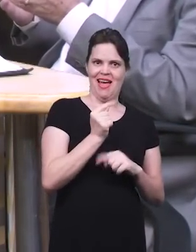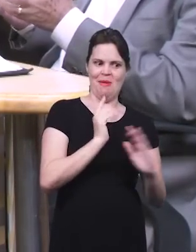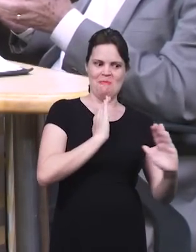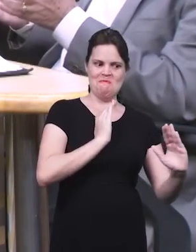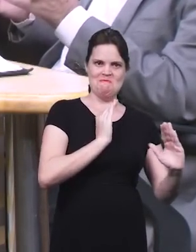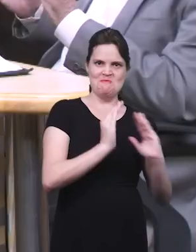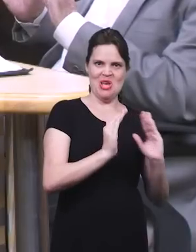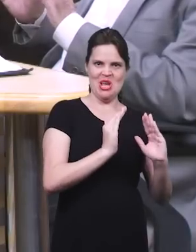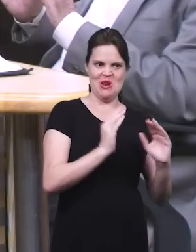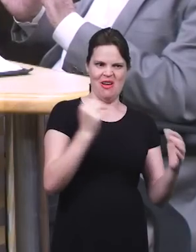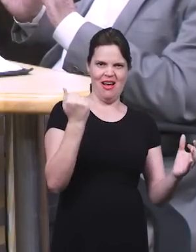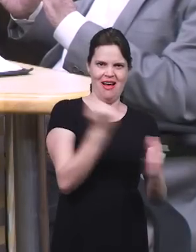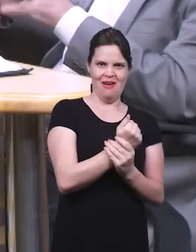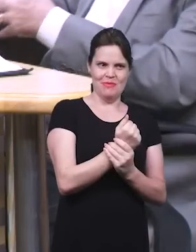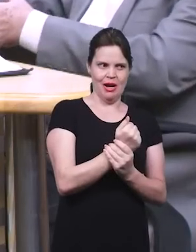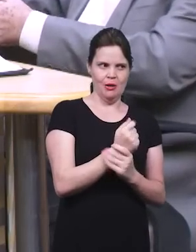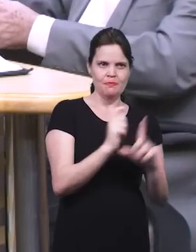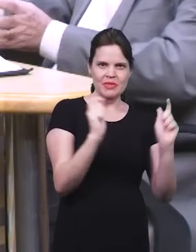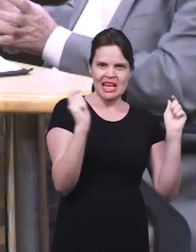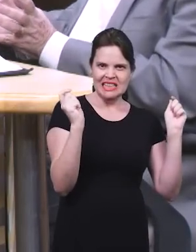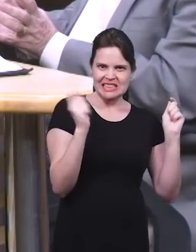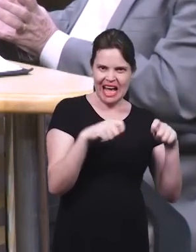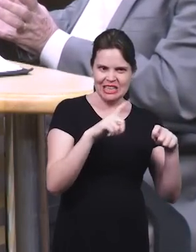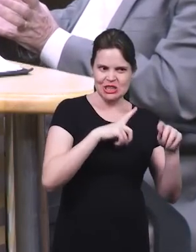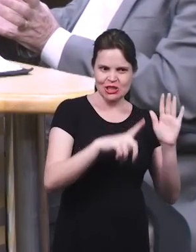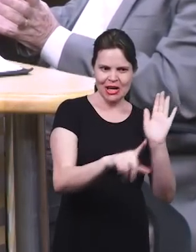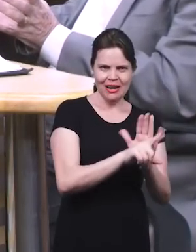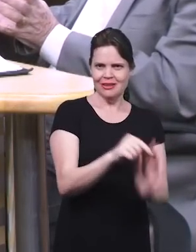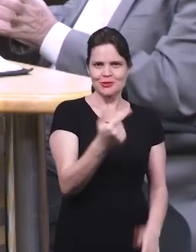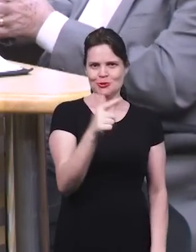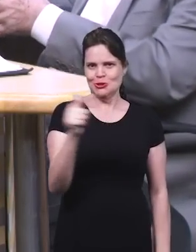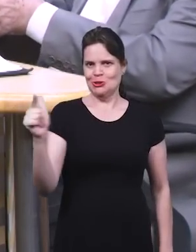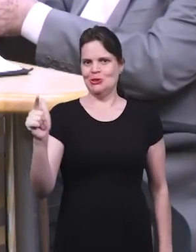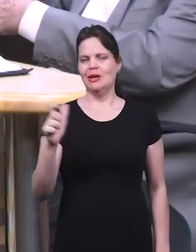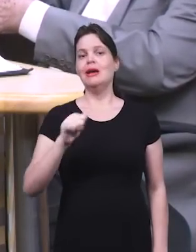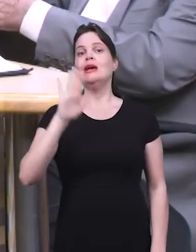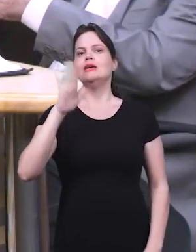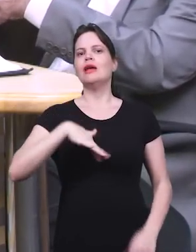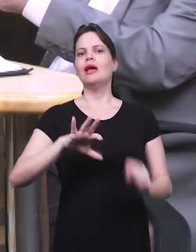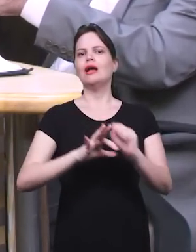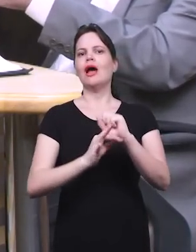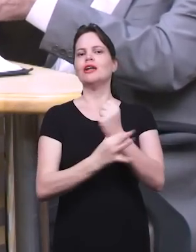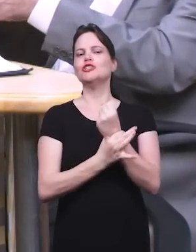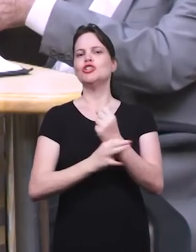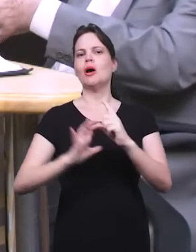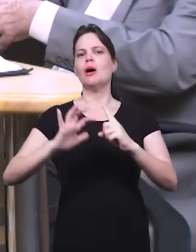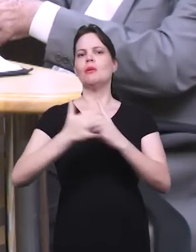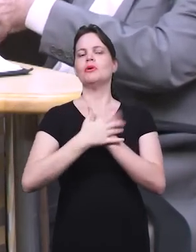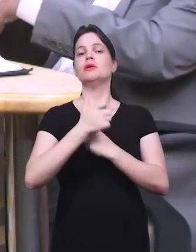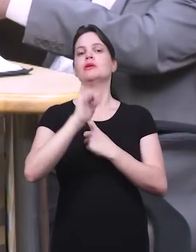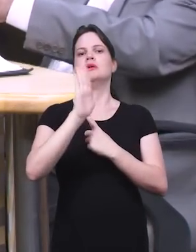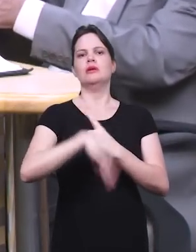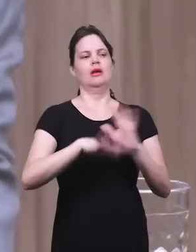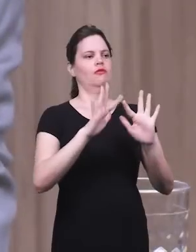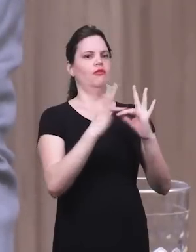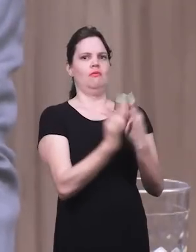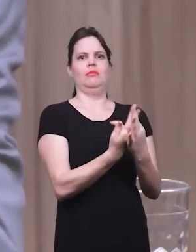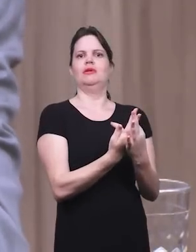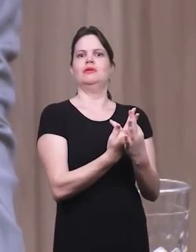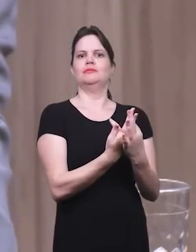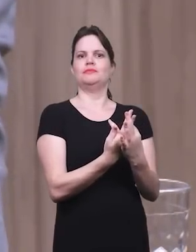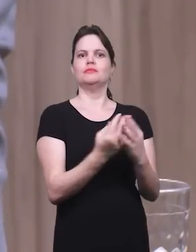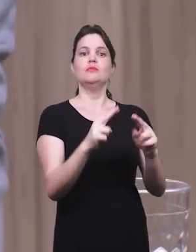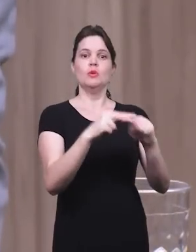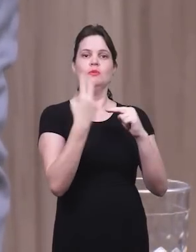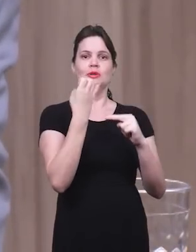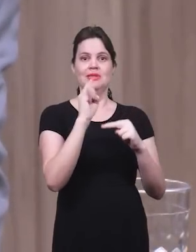isso. Quem dava proteção eram os parentes. Por isso que você, ou dizendo, as pessoas que nasciam em uma região,